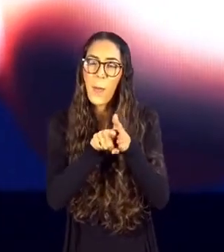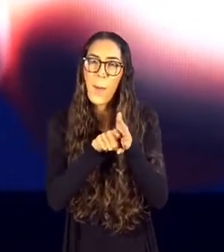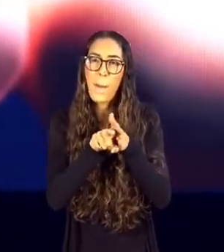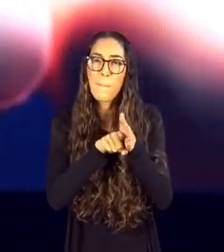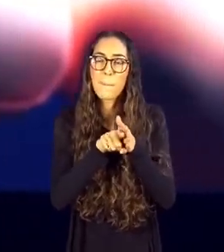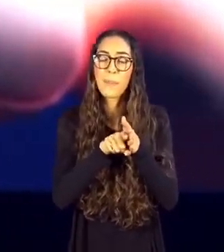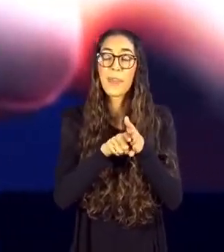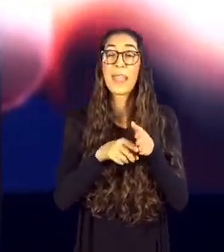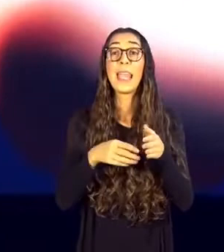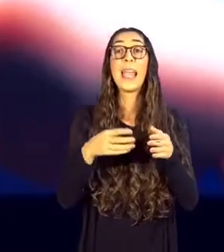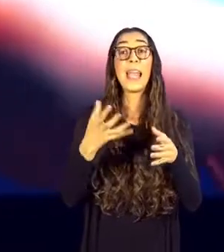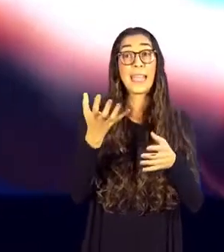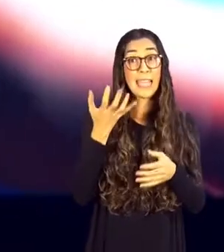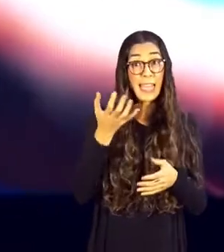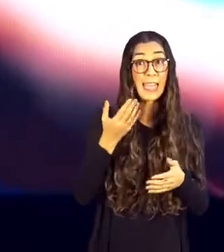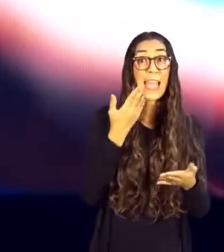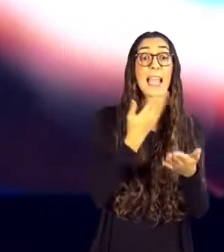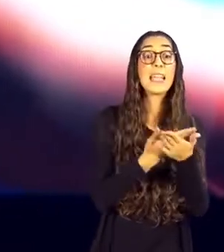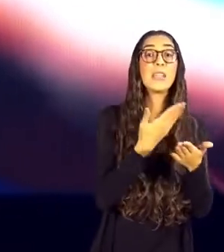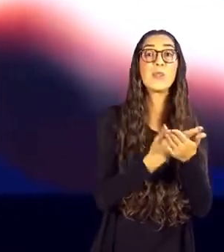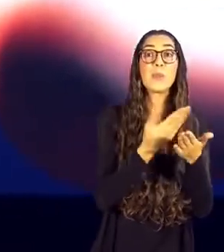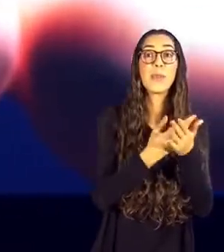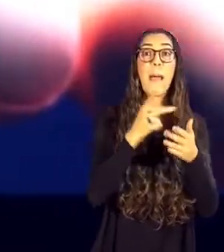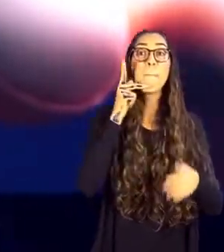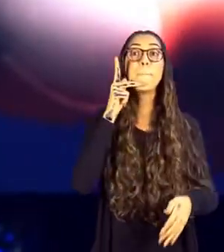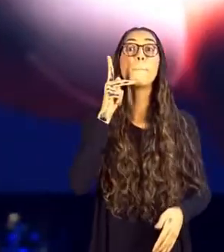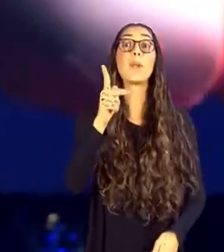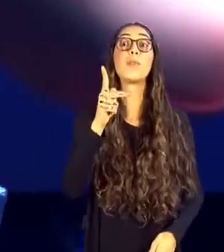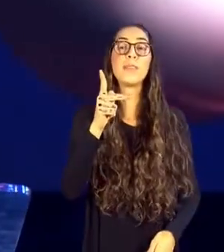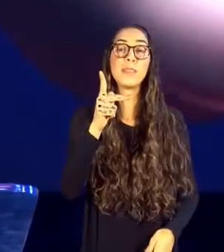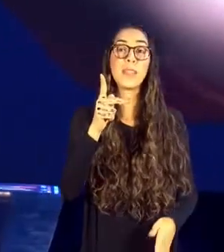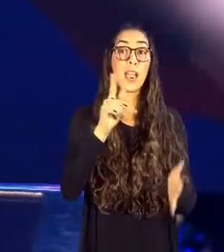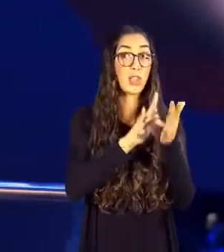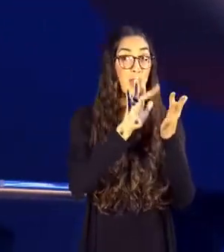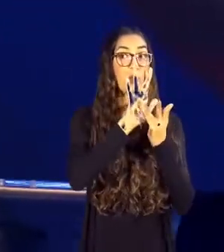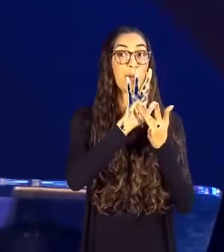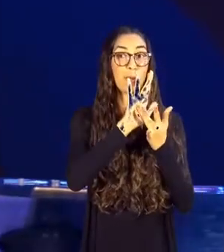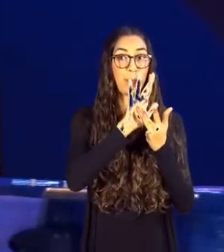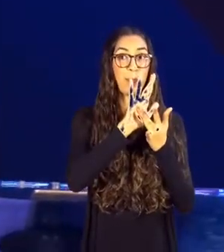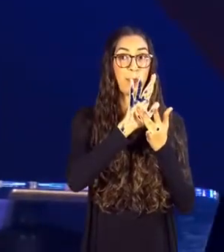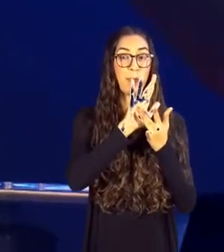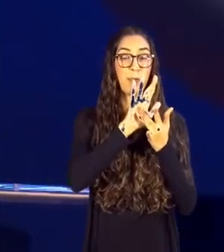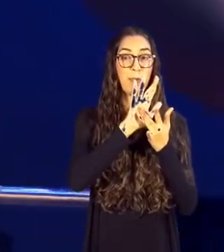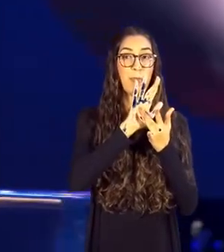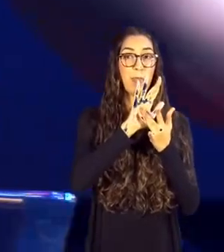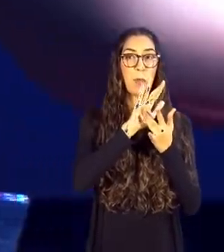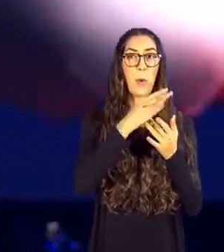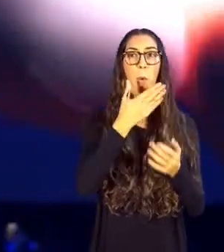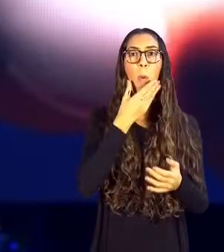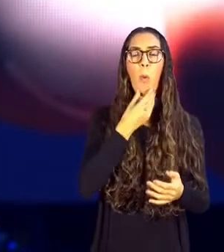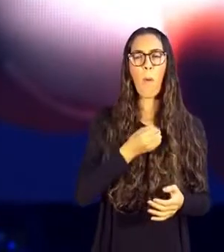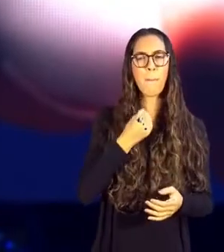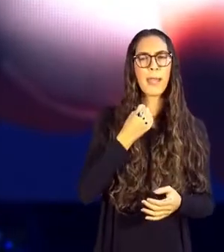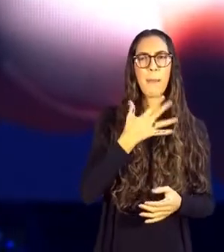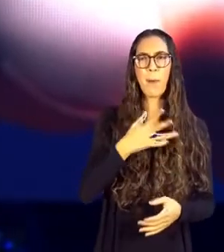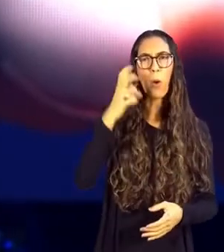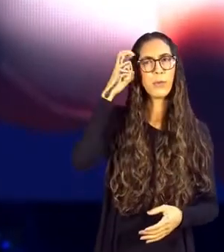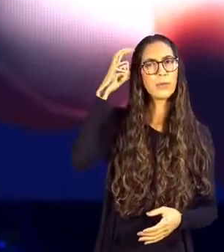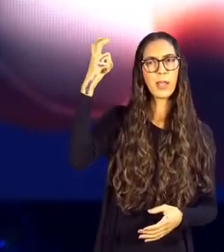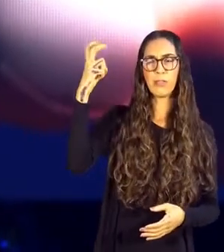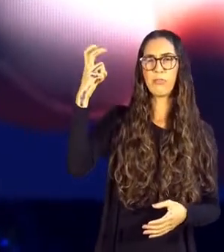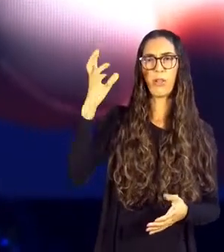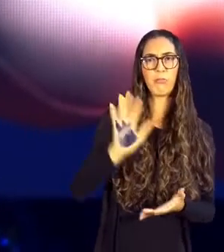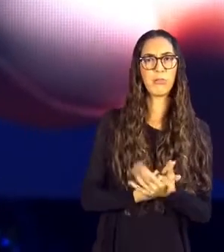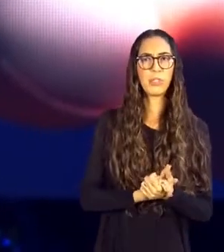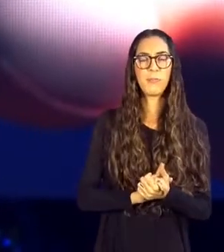olha, eu mexo com estatística, eu mexo com probabilidade, eu sou matemático, eu mexo com números, e eu quero estudar sobre